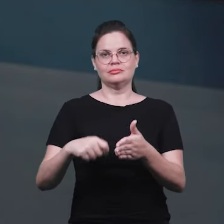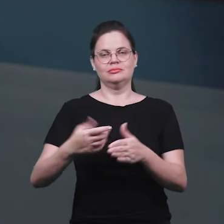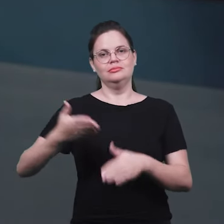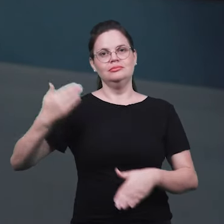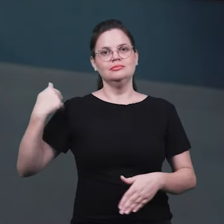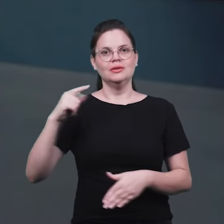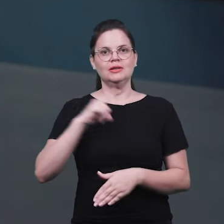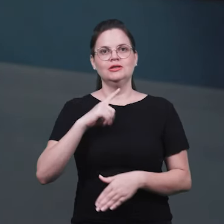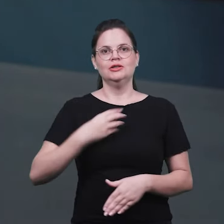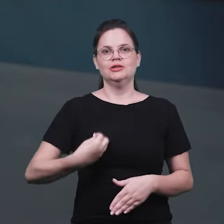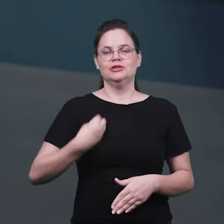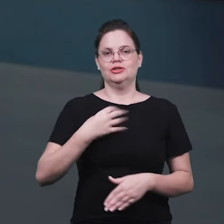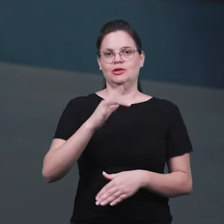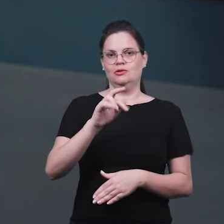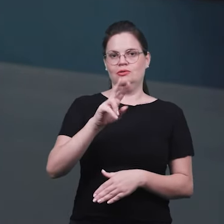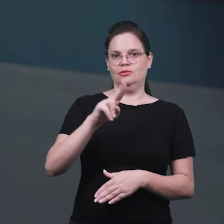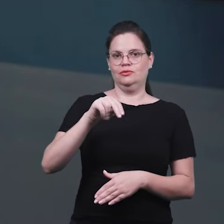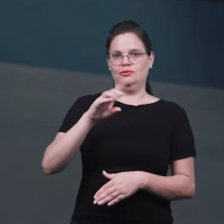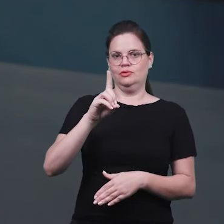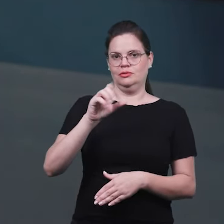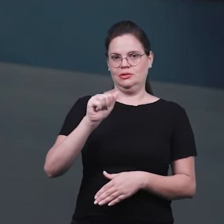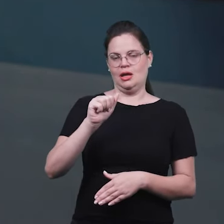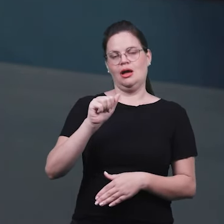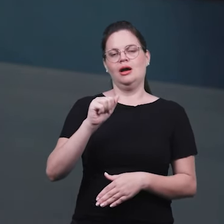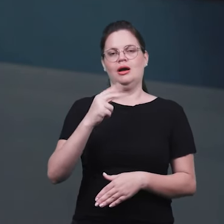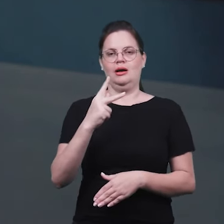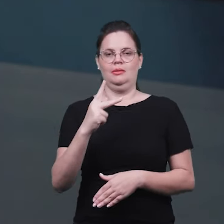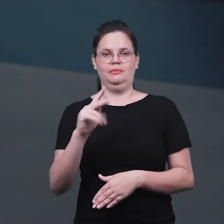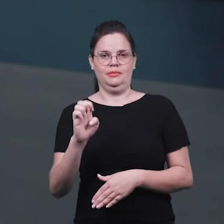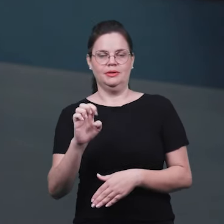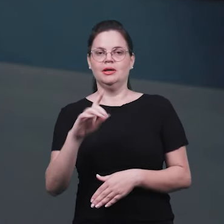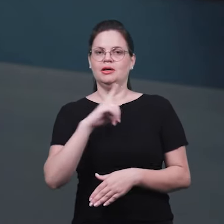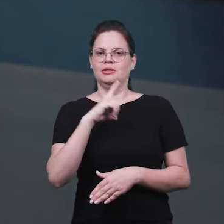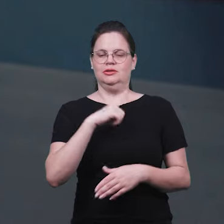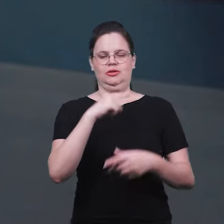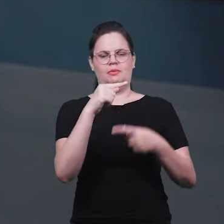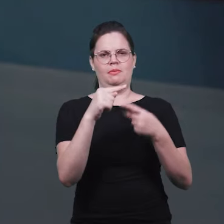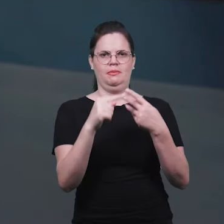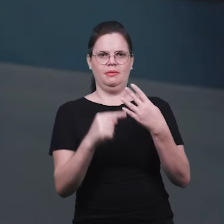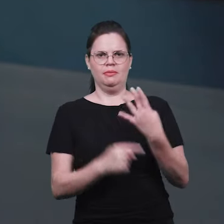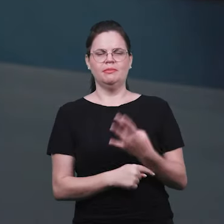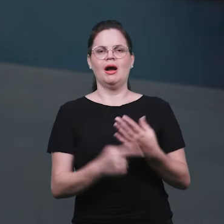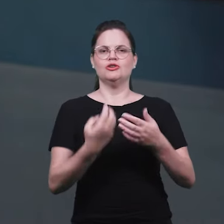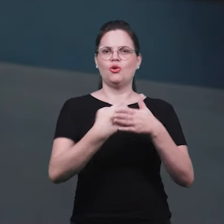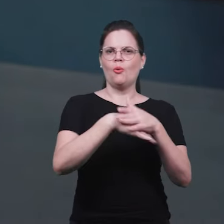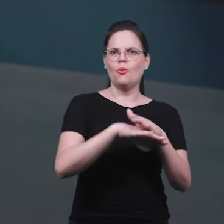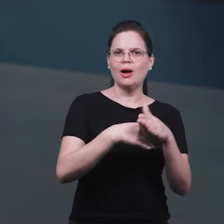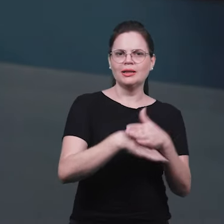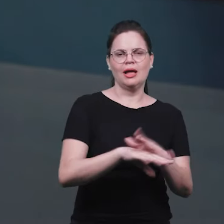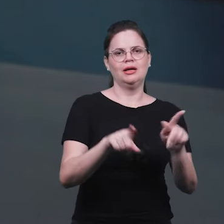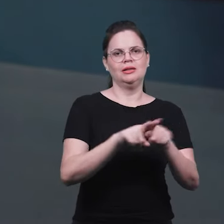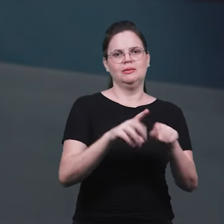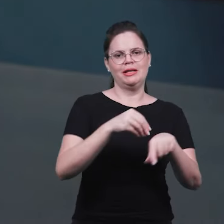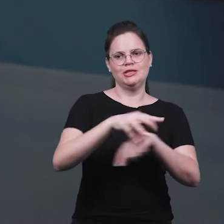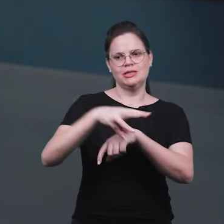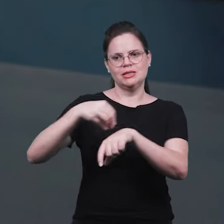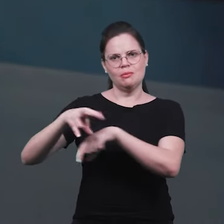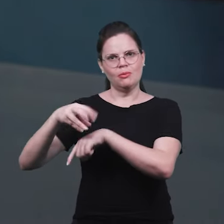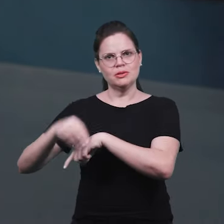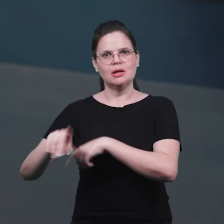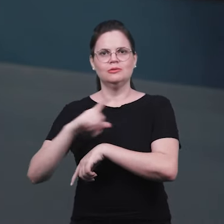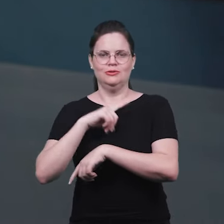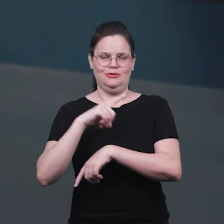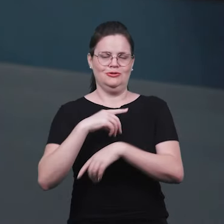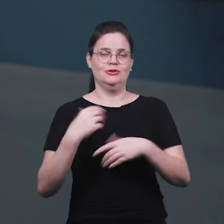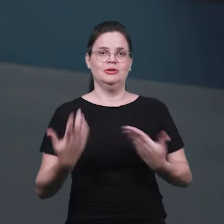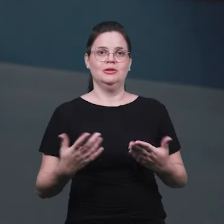aí do Fundap, nas empresas fundapianas, né? E você tinha uma crescente de armazéns, de distribuição. Então,